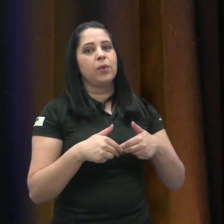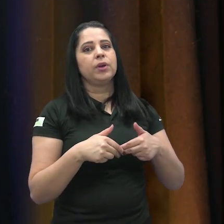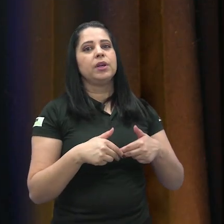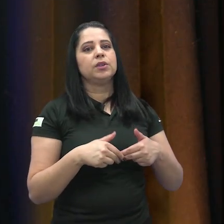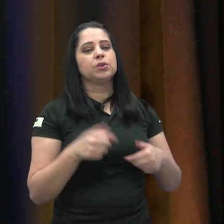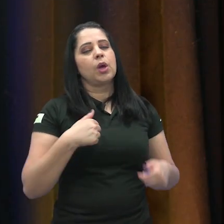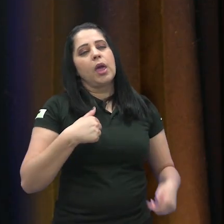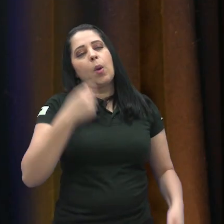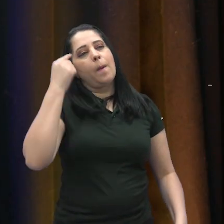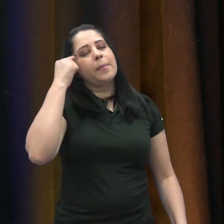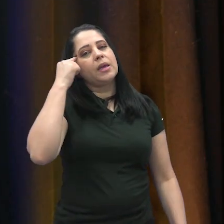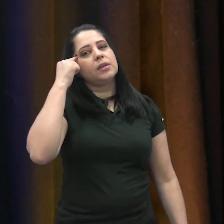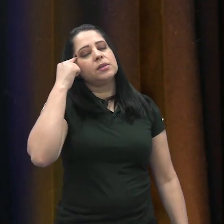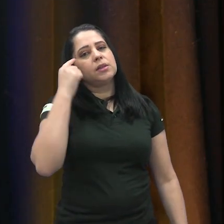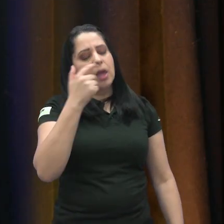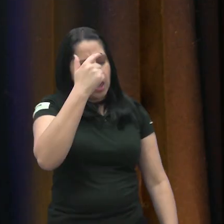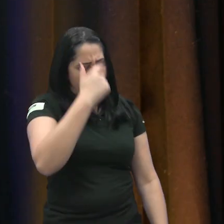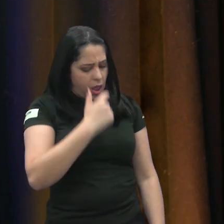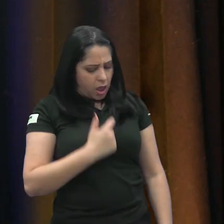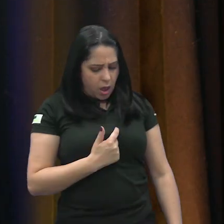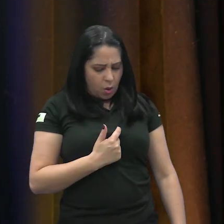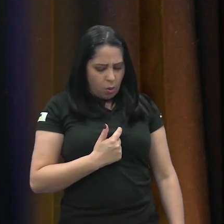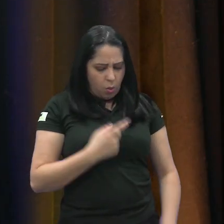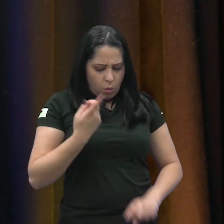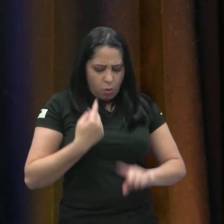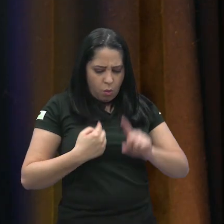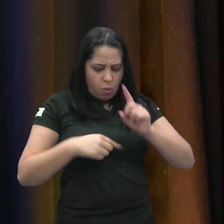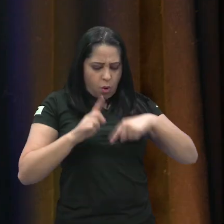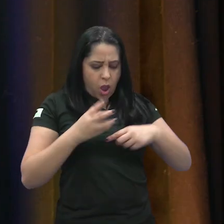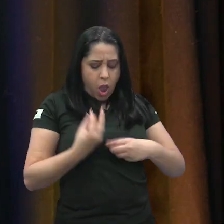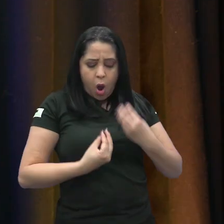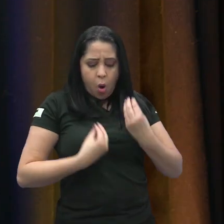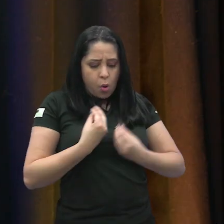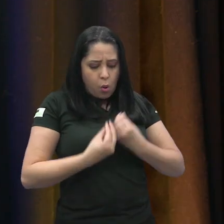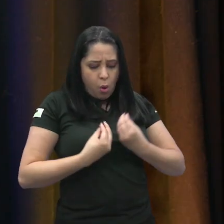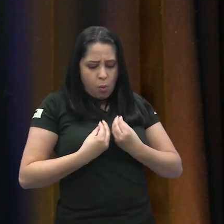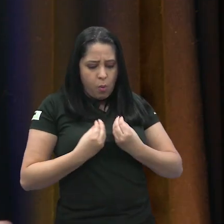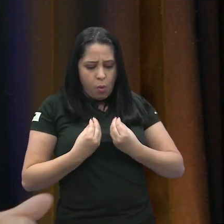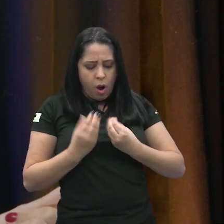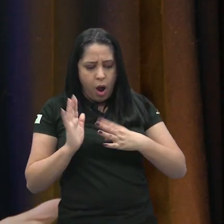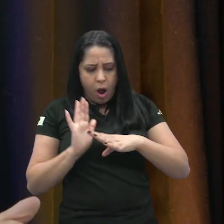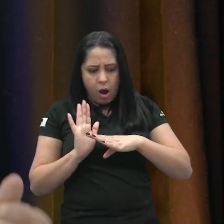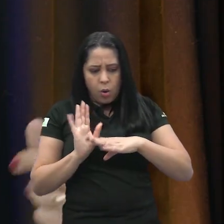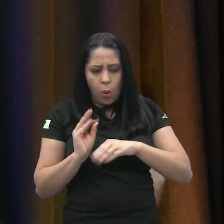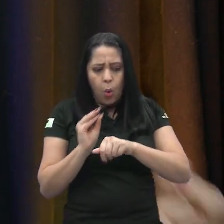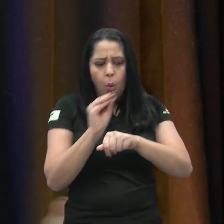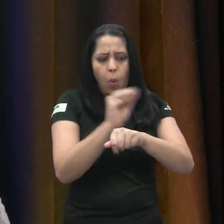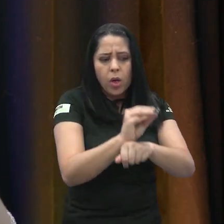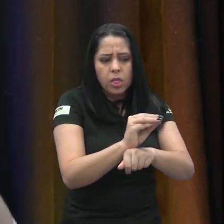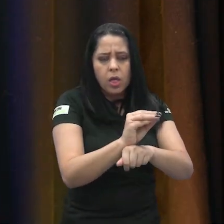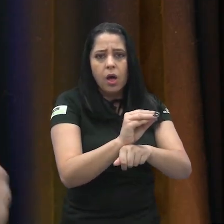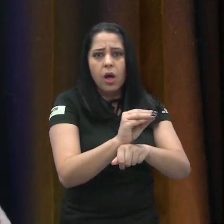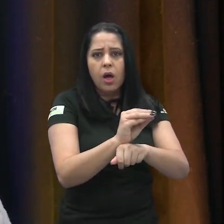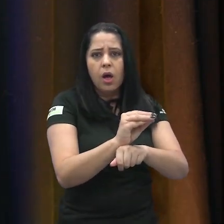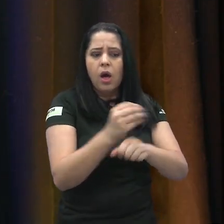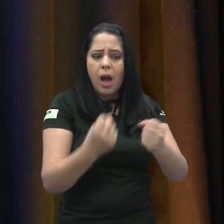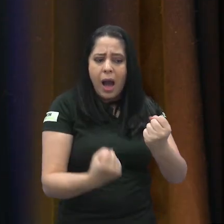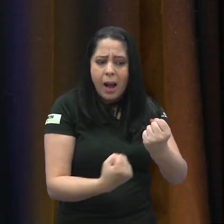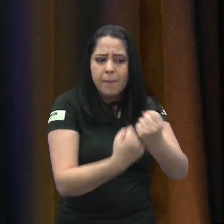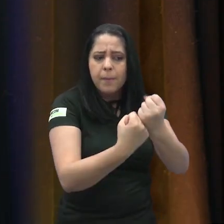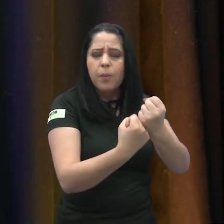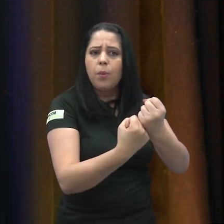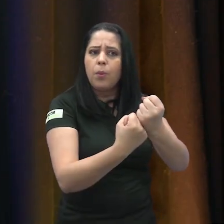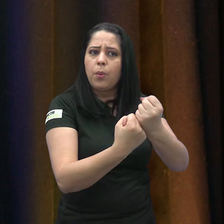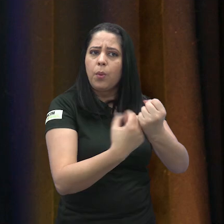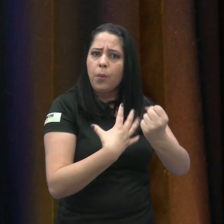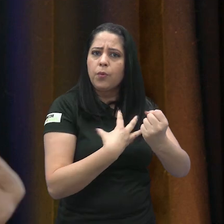principal questão. O que eu preciso desenvolver em mim para que eu dê o melhor suporte possível para essa criança, para esse adolescente,